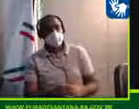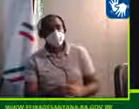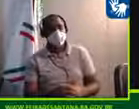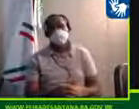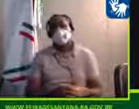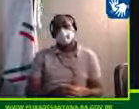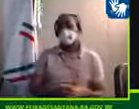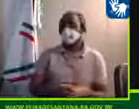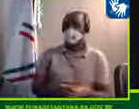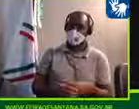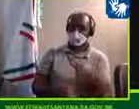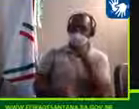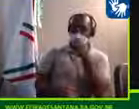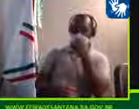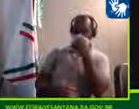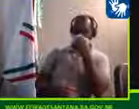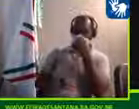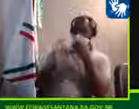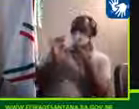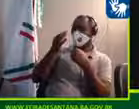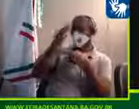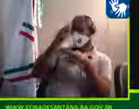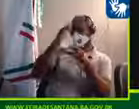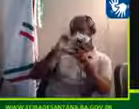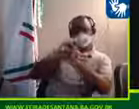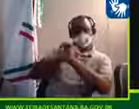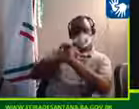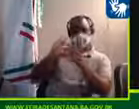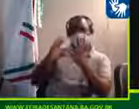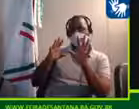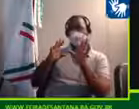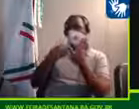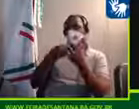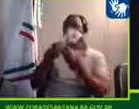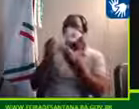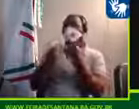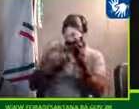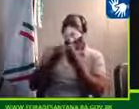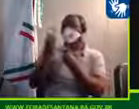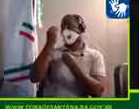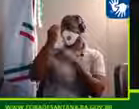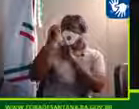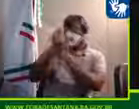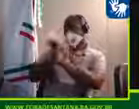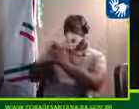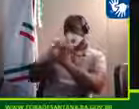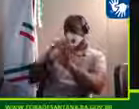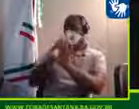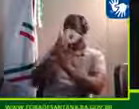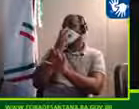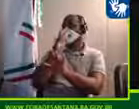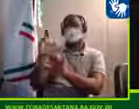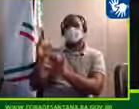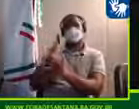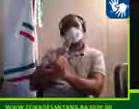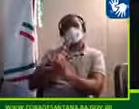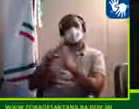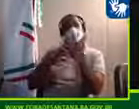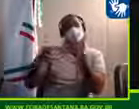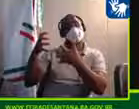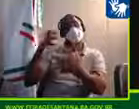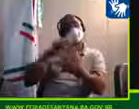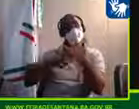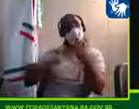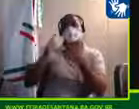É, somente para deixar mais claro, deixar mais clara a resposta de Colbert,